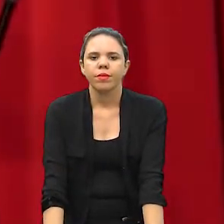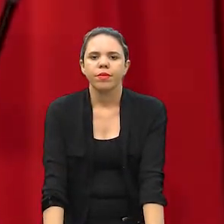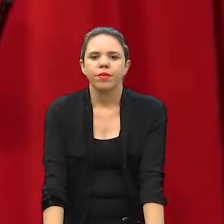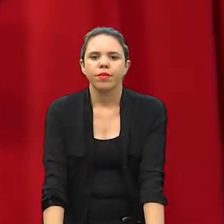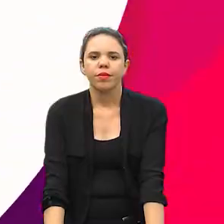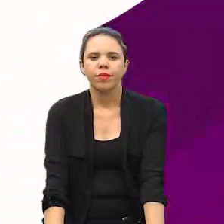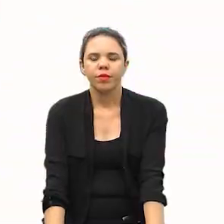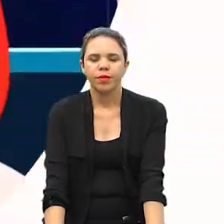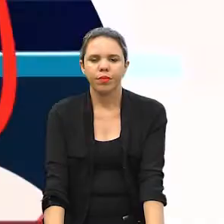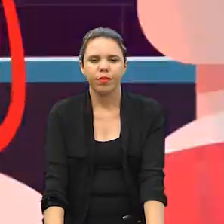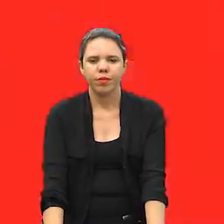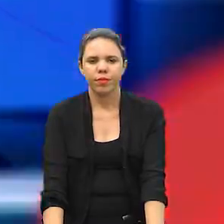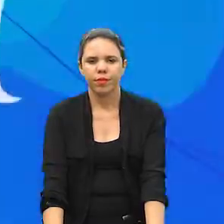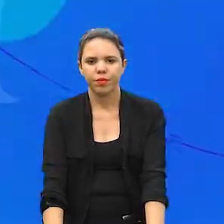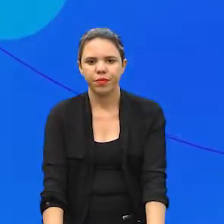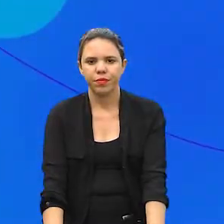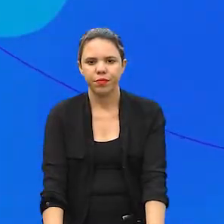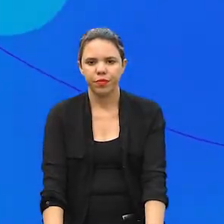interioranocomedy.com.br.